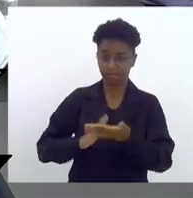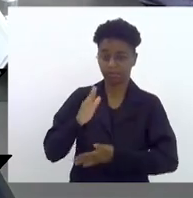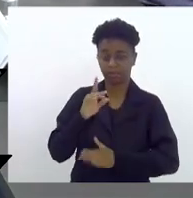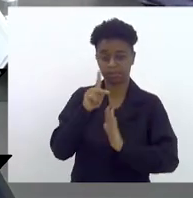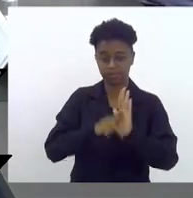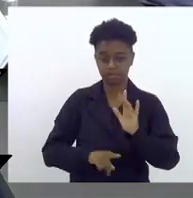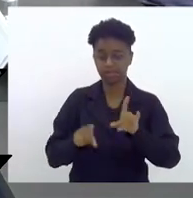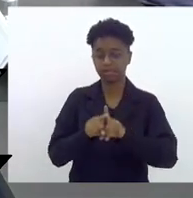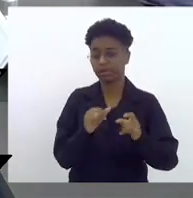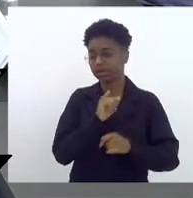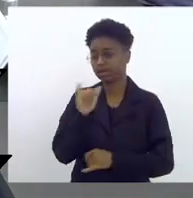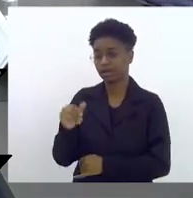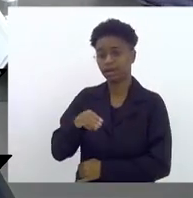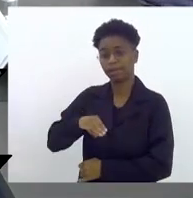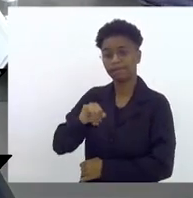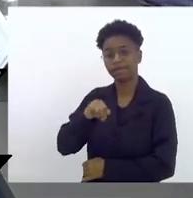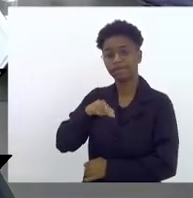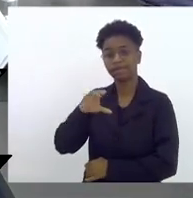Deputado